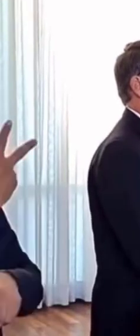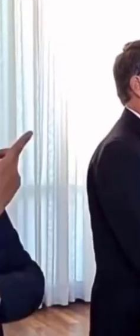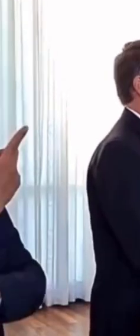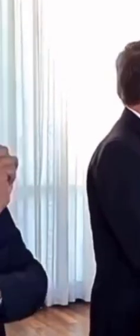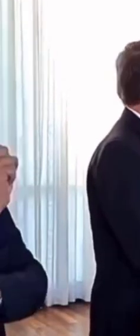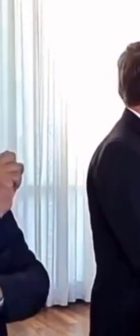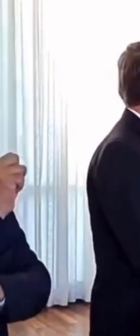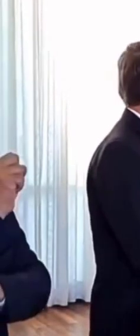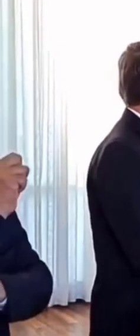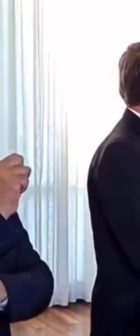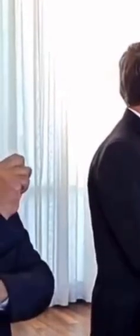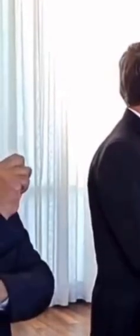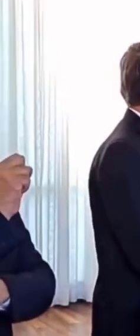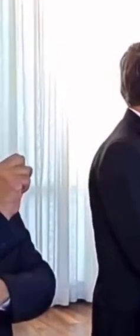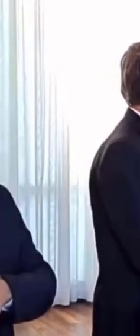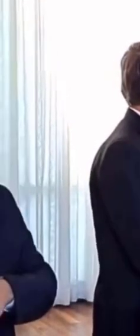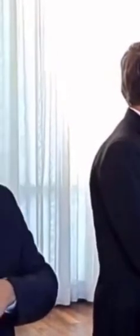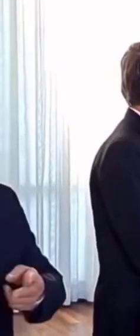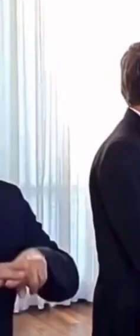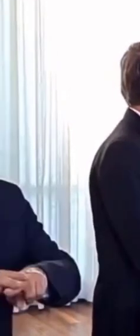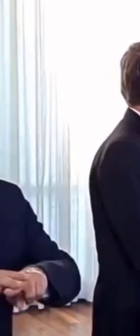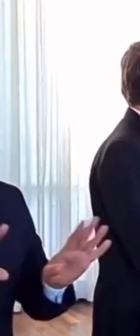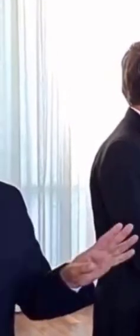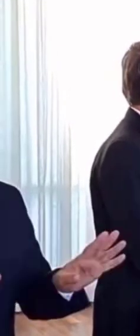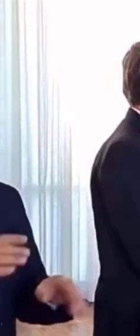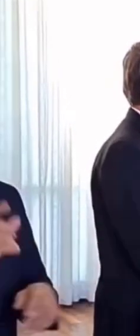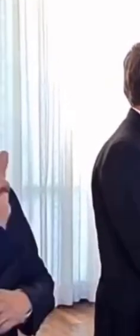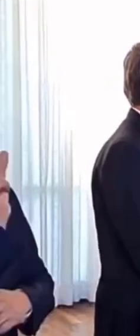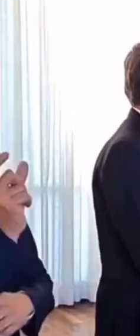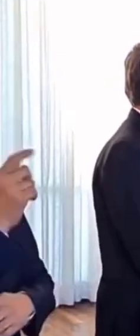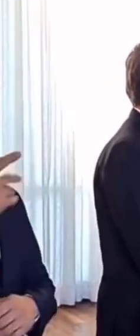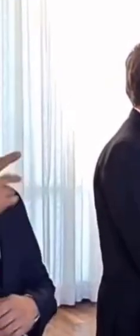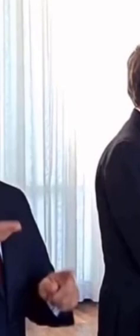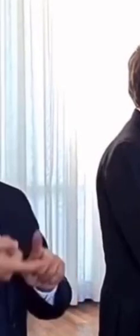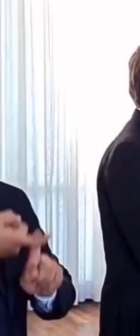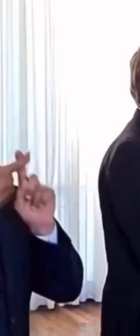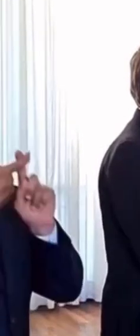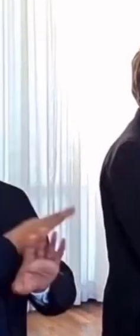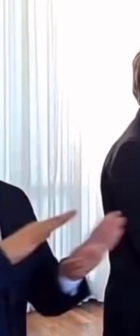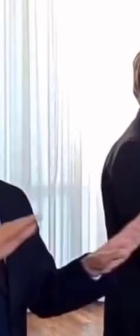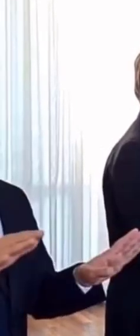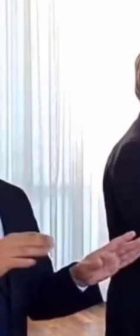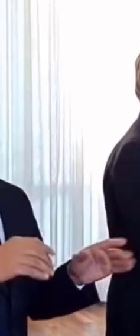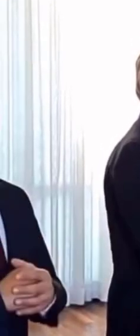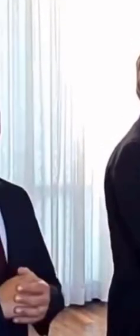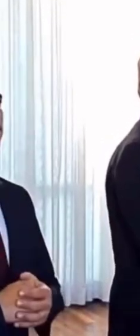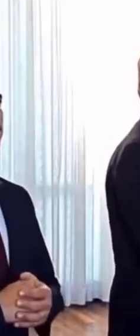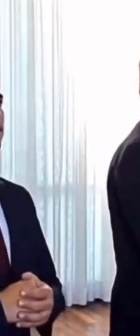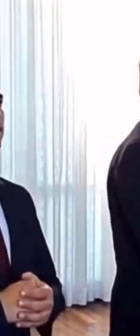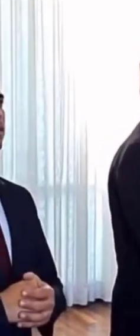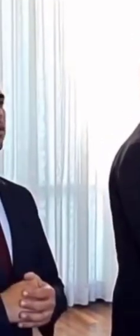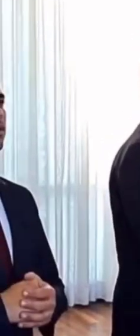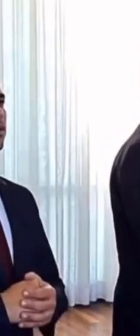E foi interferir em todos os ministérios. Ele quem defende a nação.